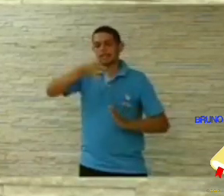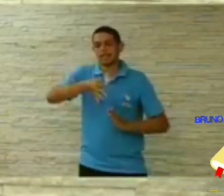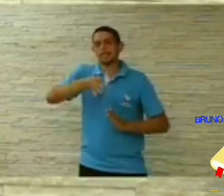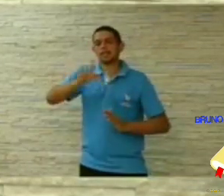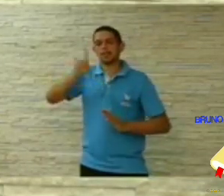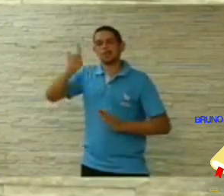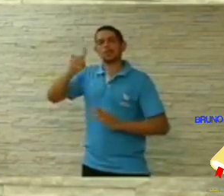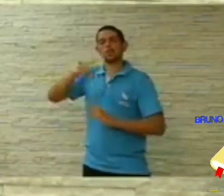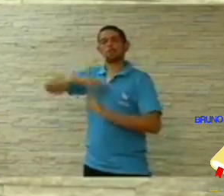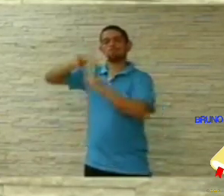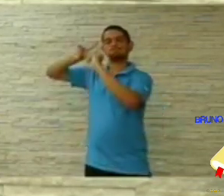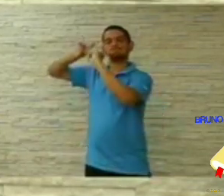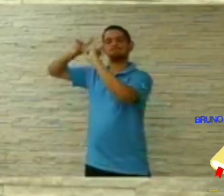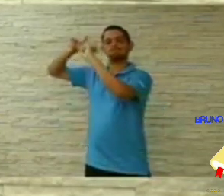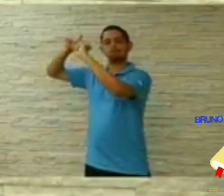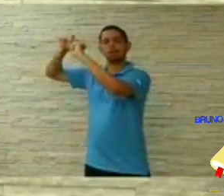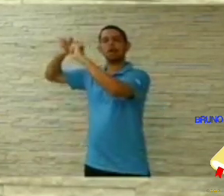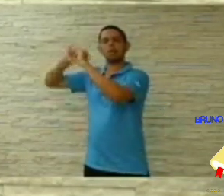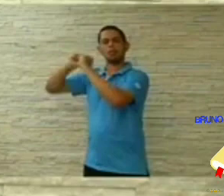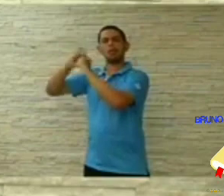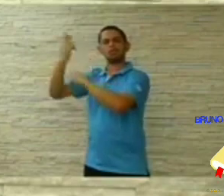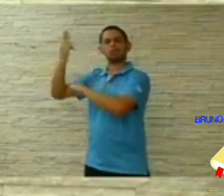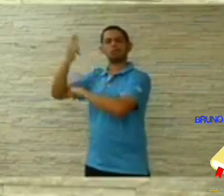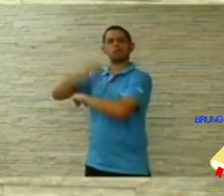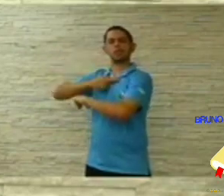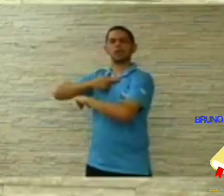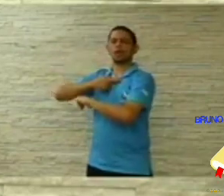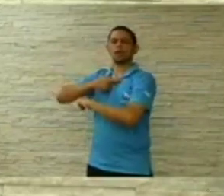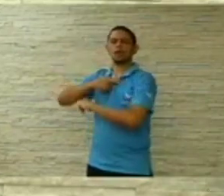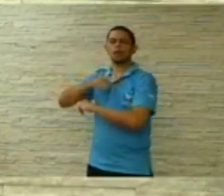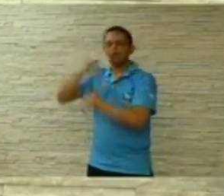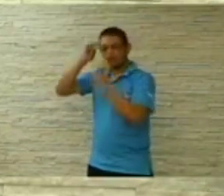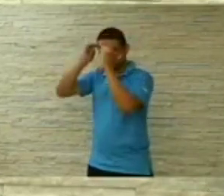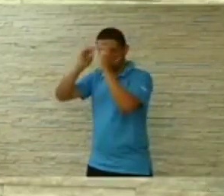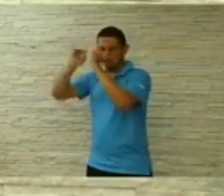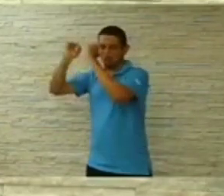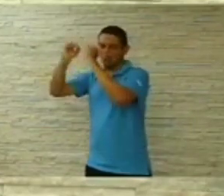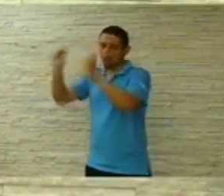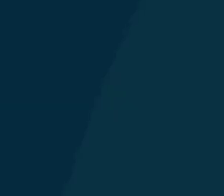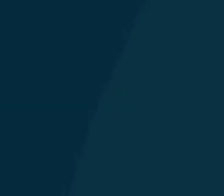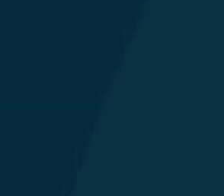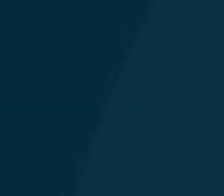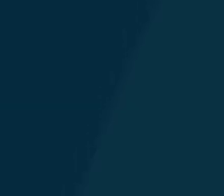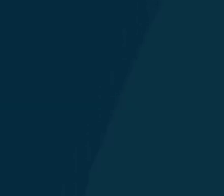para a honra e glória de Ti. Assim oramos. Amém e amém.